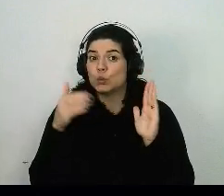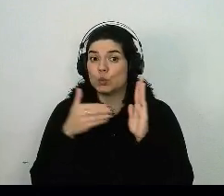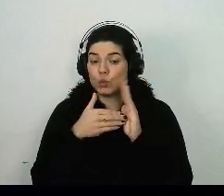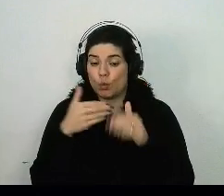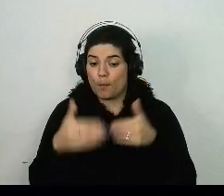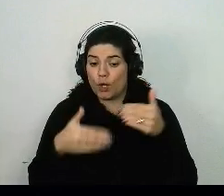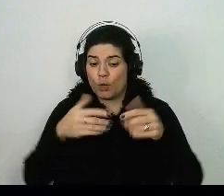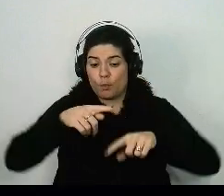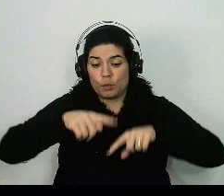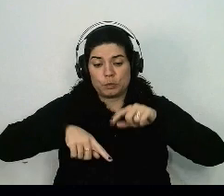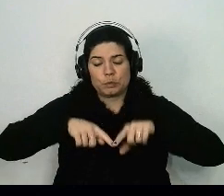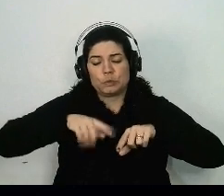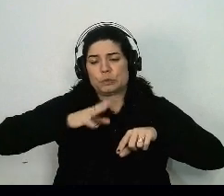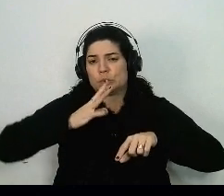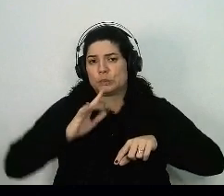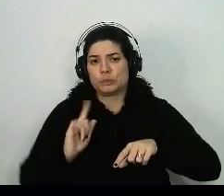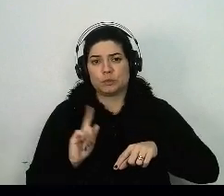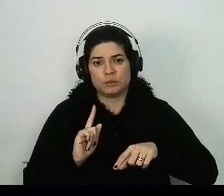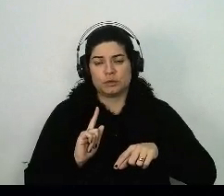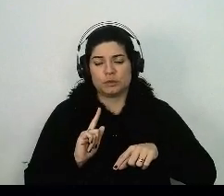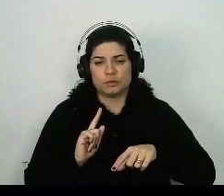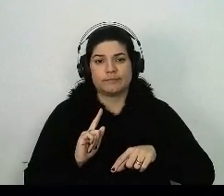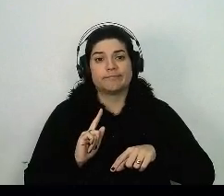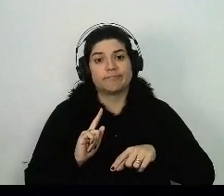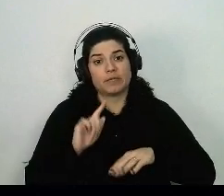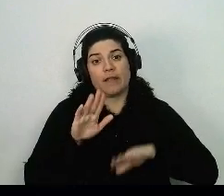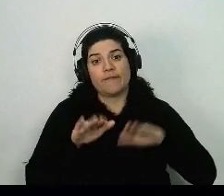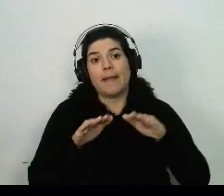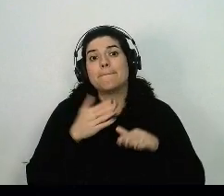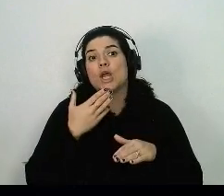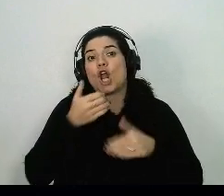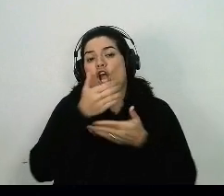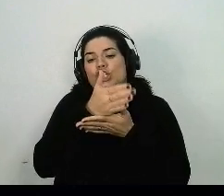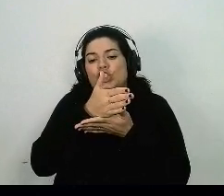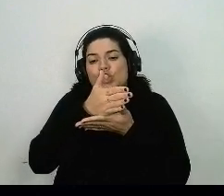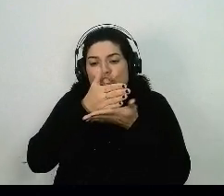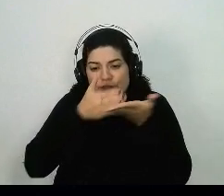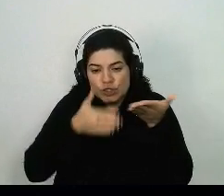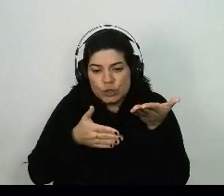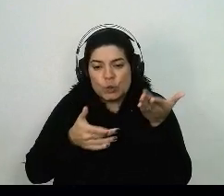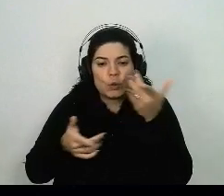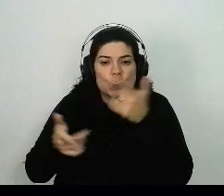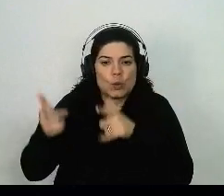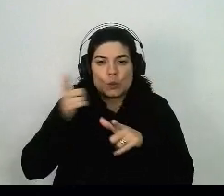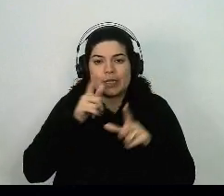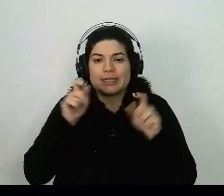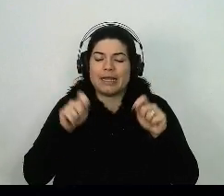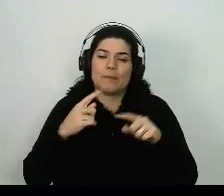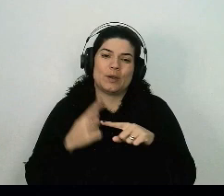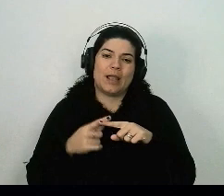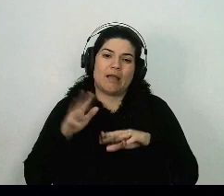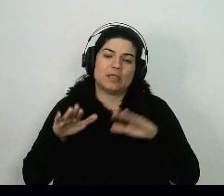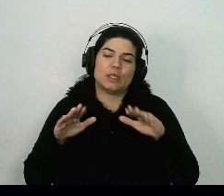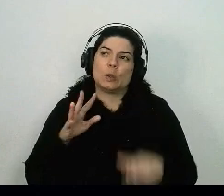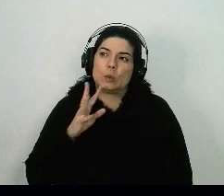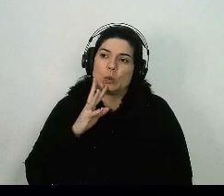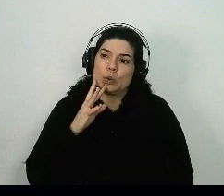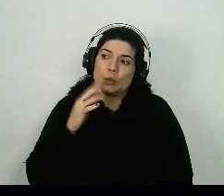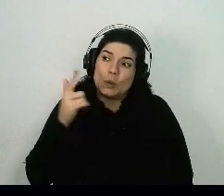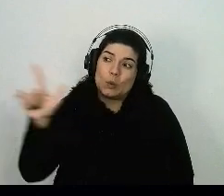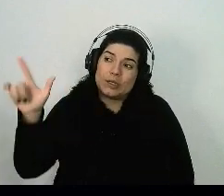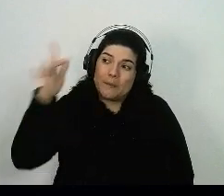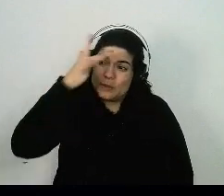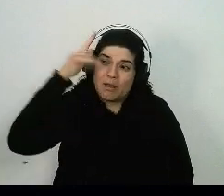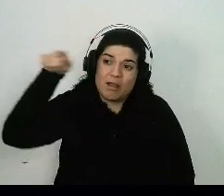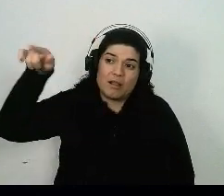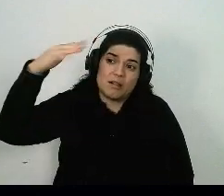Entendeu? Muitas vezes, assim, é melhor dividir para conquistar. Tem essa frase. Às vezes o conhecimento está com outra pessoa. Por isso hoje se